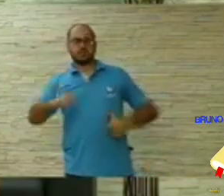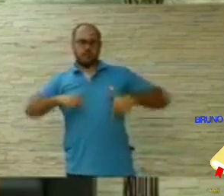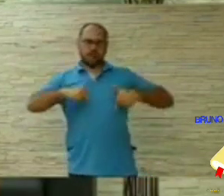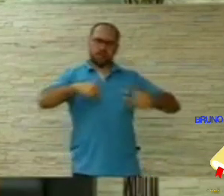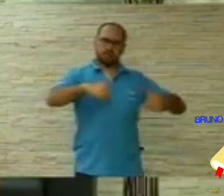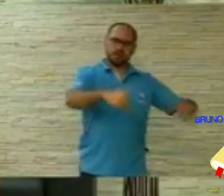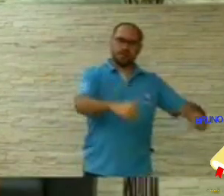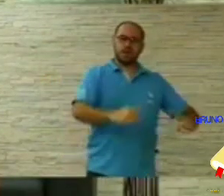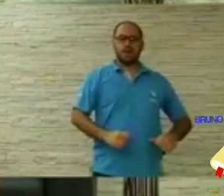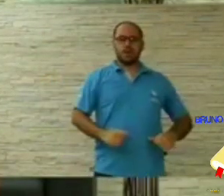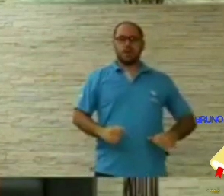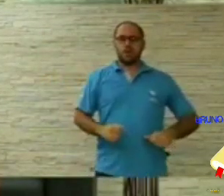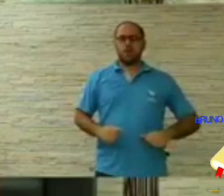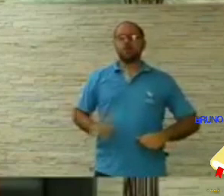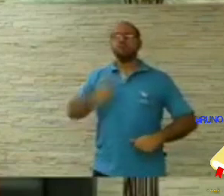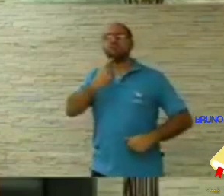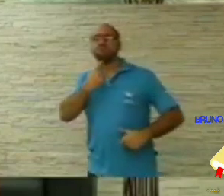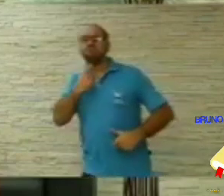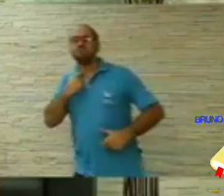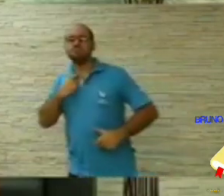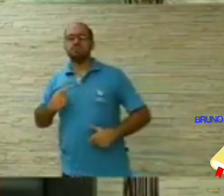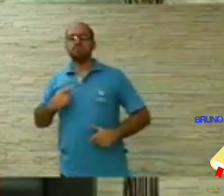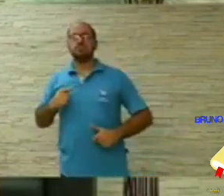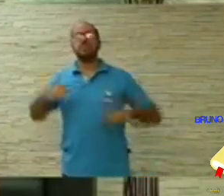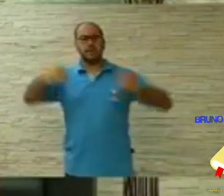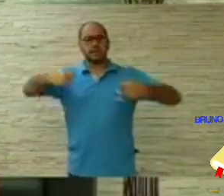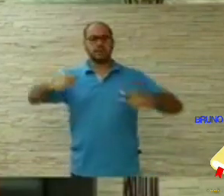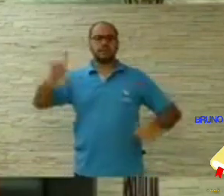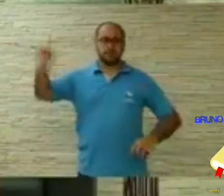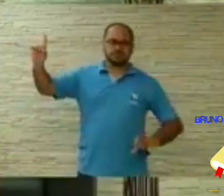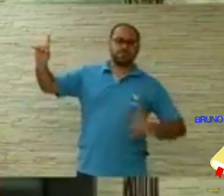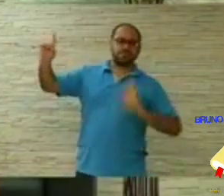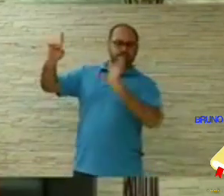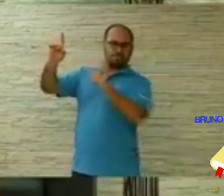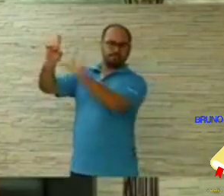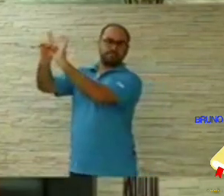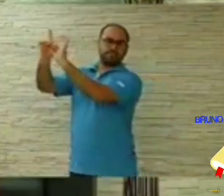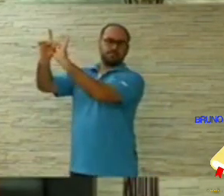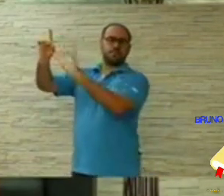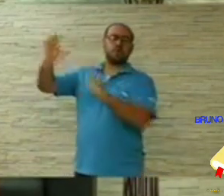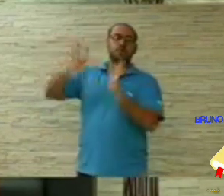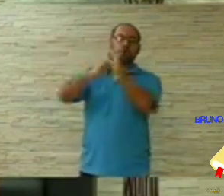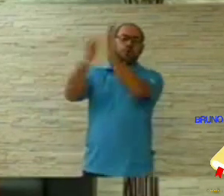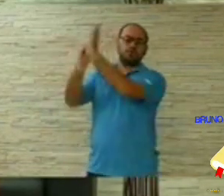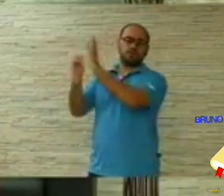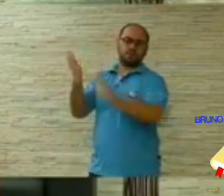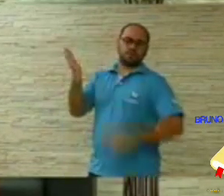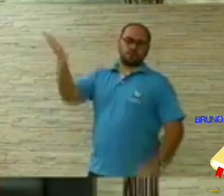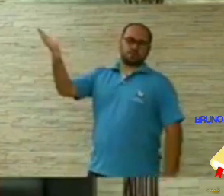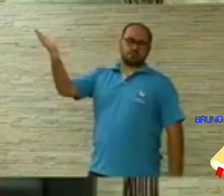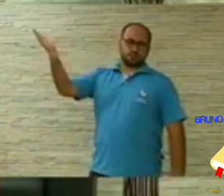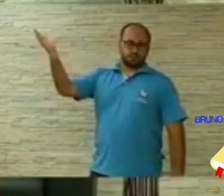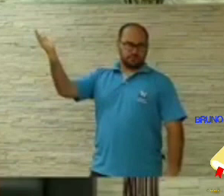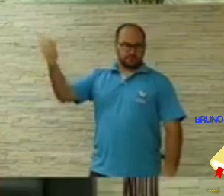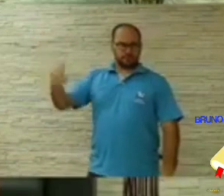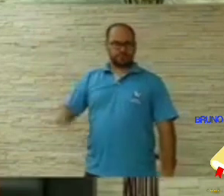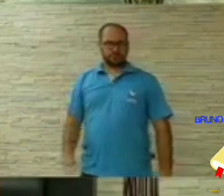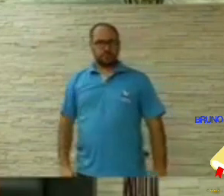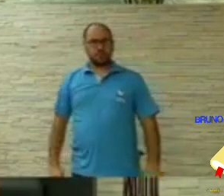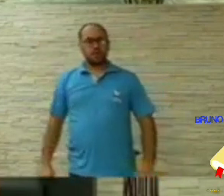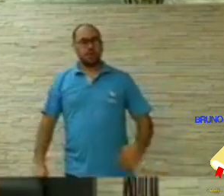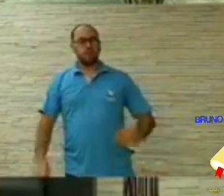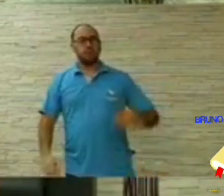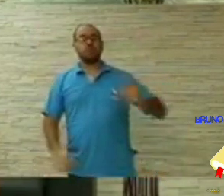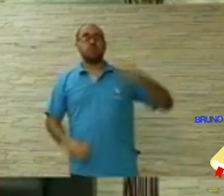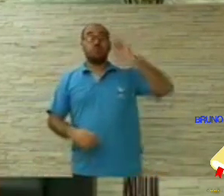deve entoar um lindo louvor ao nome do Senhor. A primeira estrofe do Salmo 113, que vai do verso 1